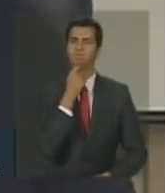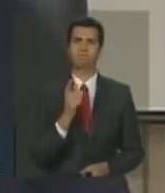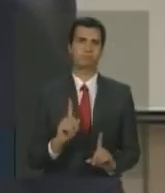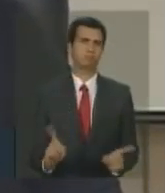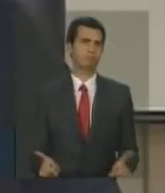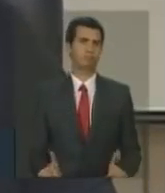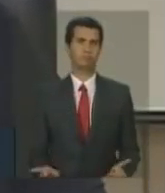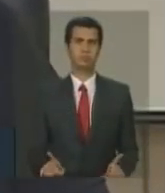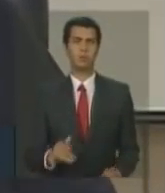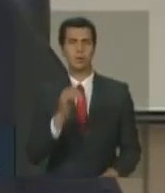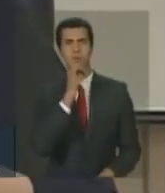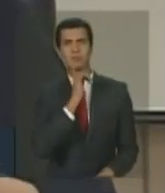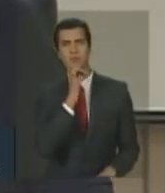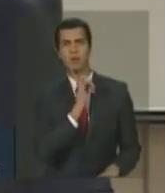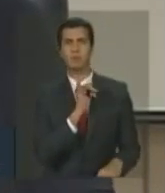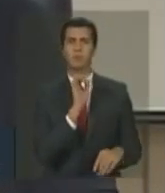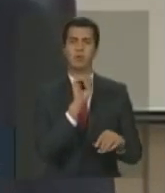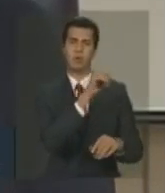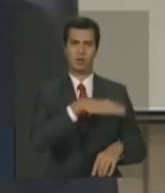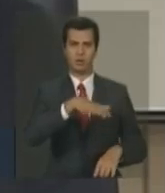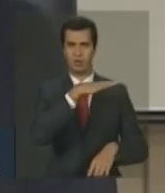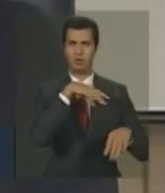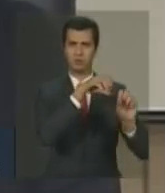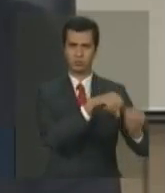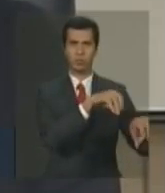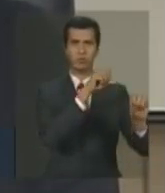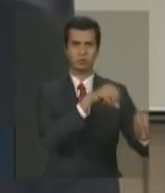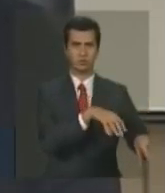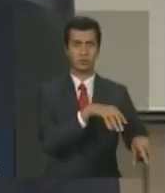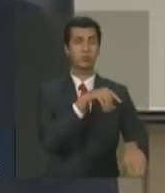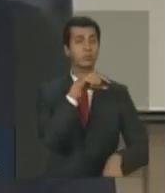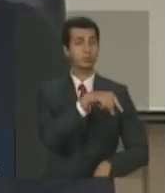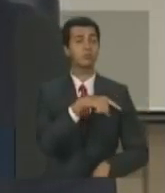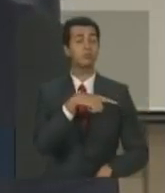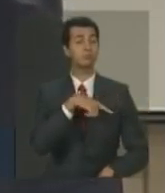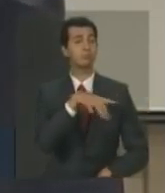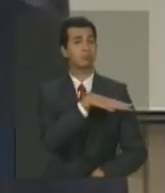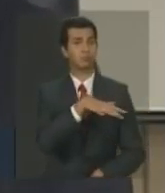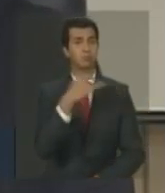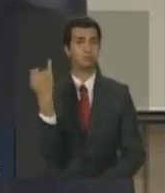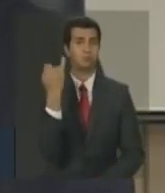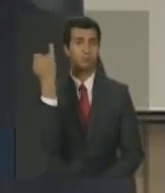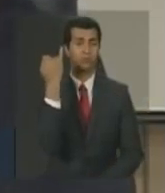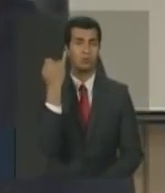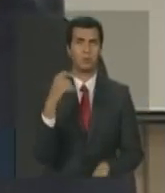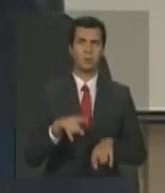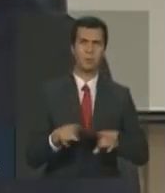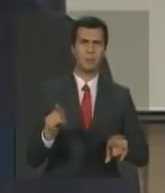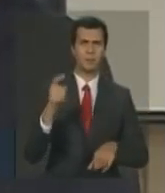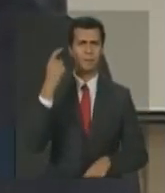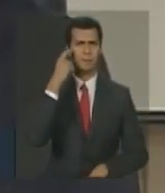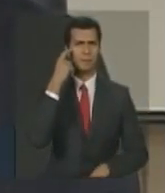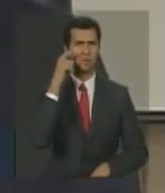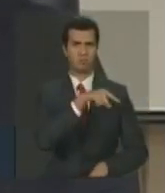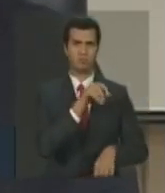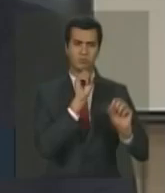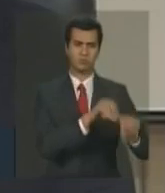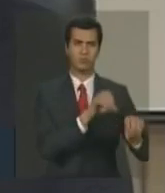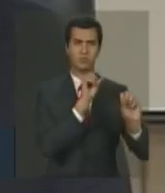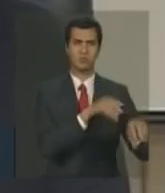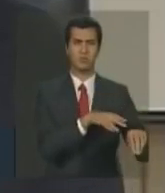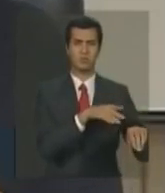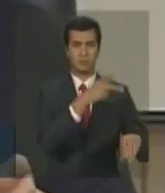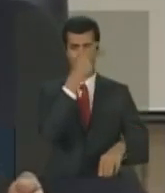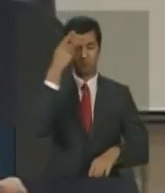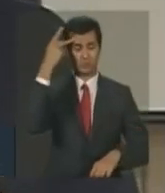Agora, a gente não resolve um problema de estoque do país ao longo de décadas de uma vez só. Né? Por exemplo, se eu for olhar os estoques, o que nós temos de